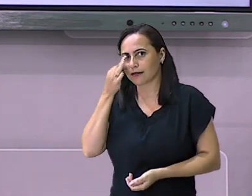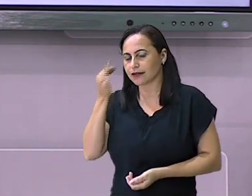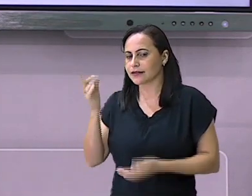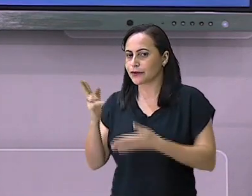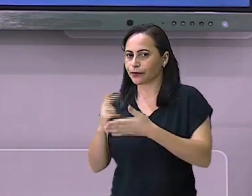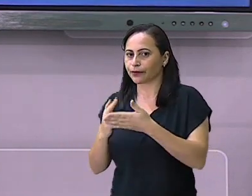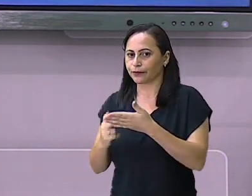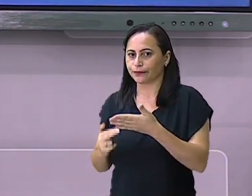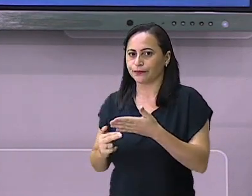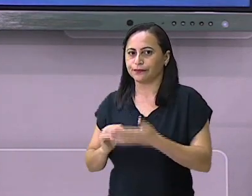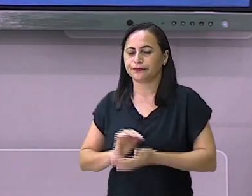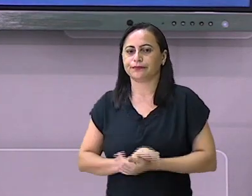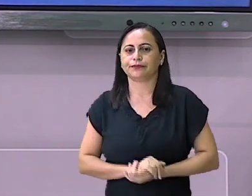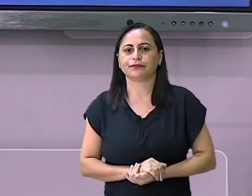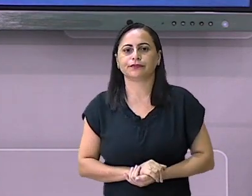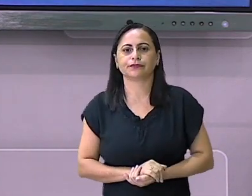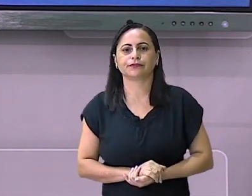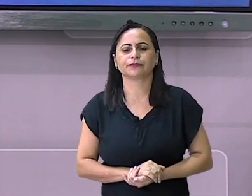imagem.